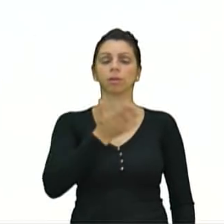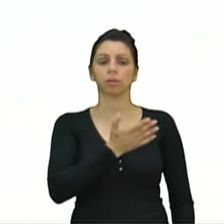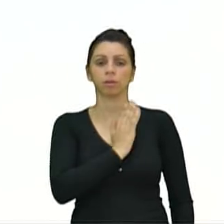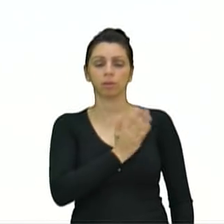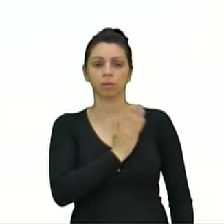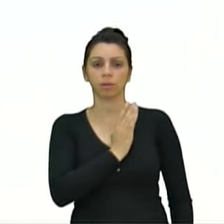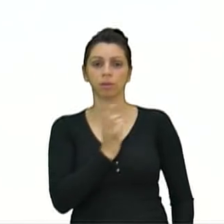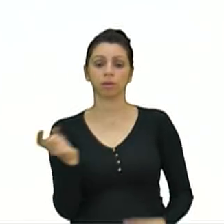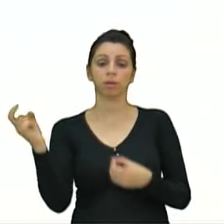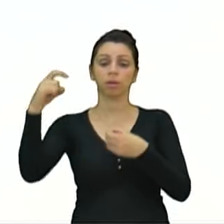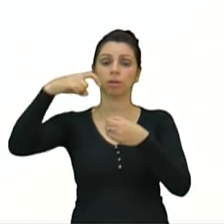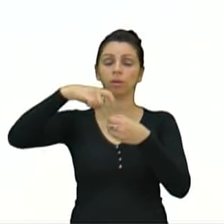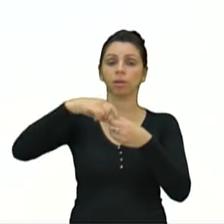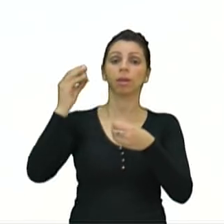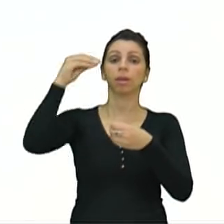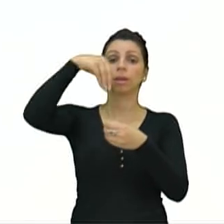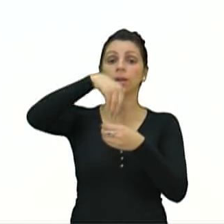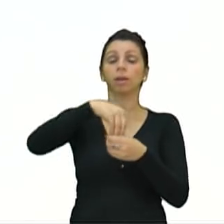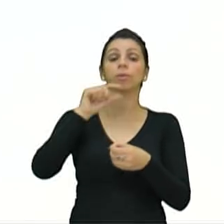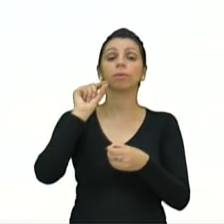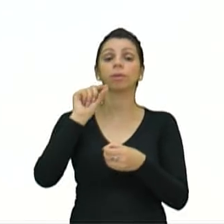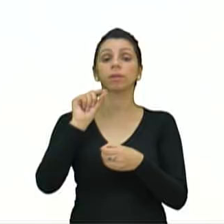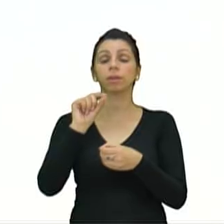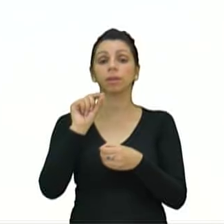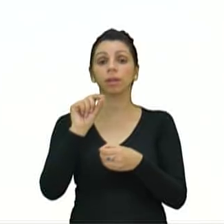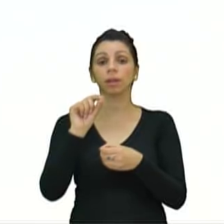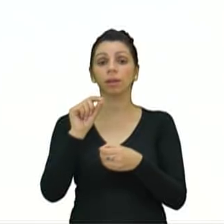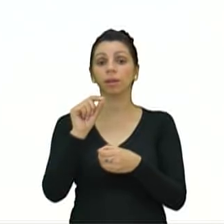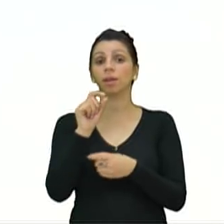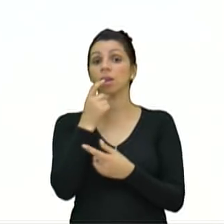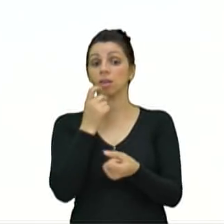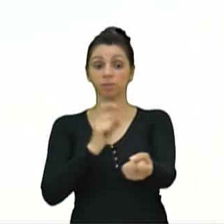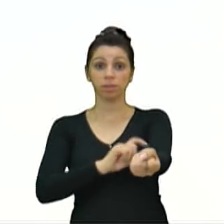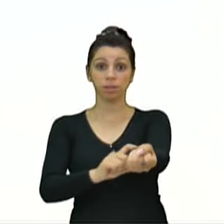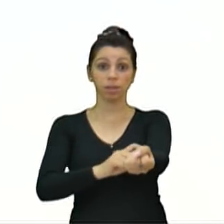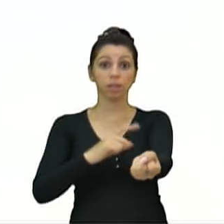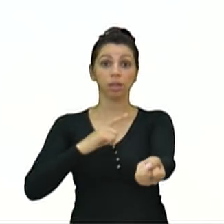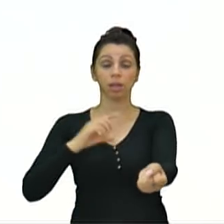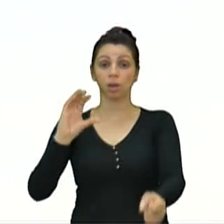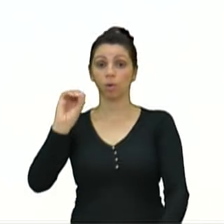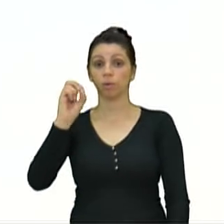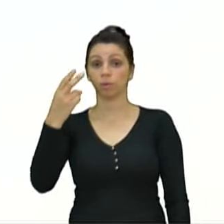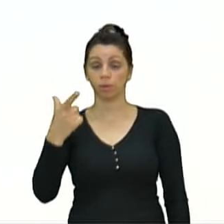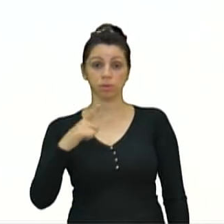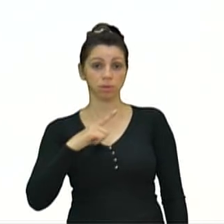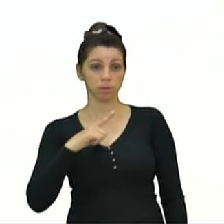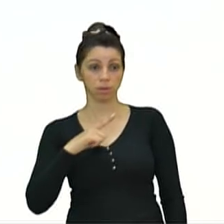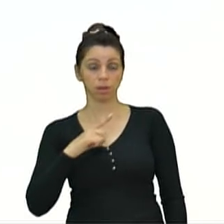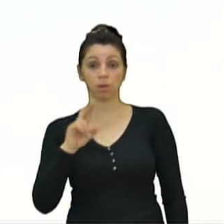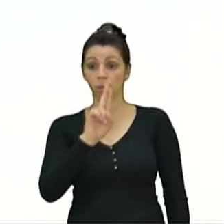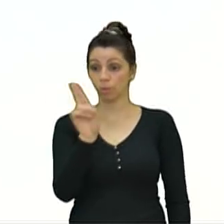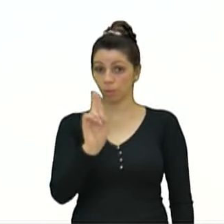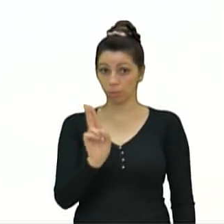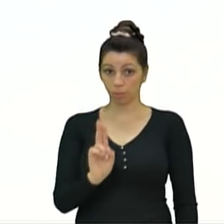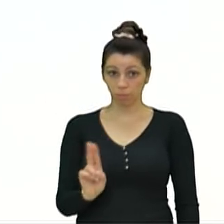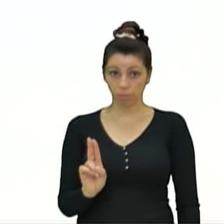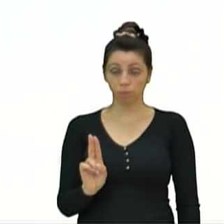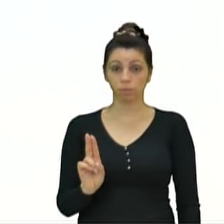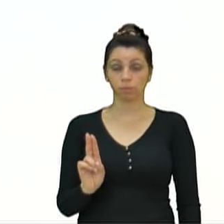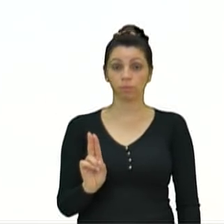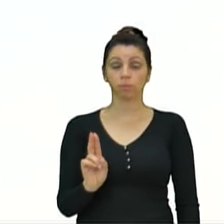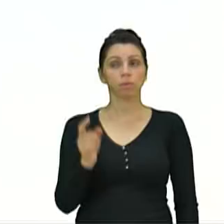de sangue oxigenado, ou seja, sangue rico em oxigênio. Então dá uma olhada, temos os nomes das câmaras